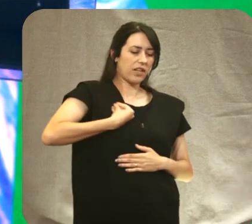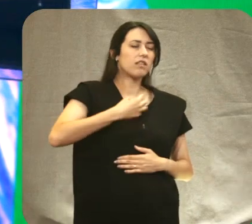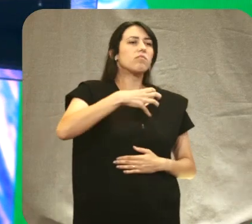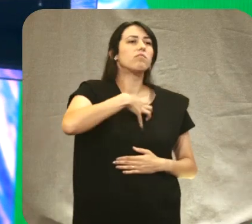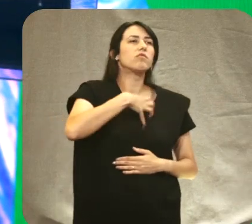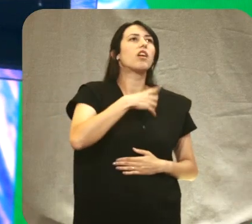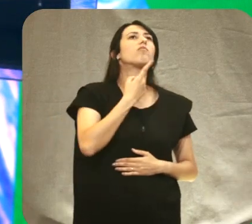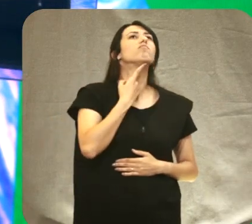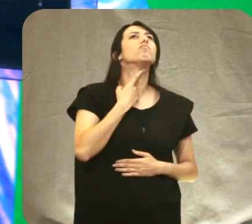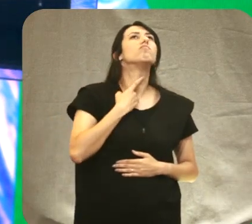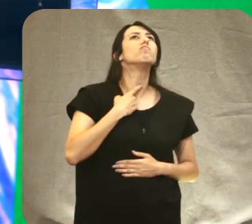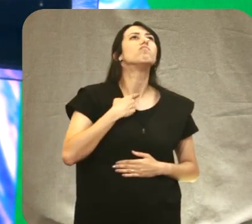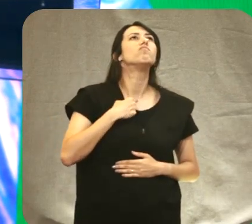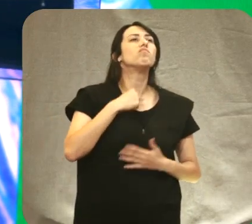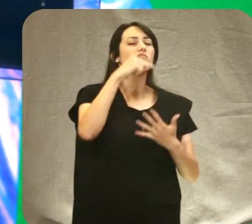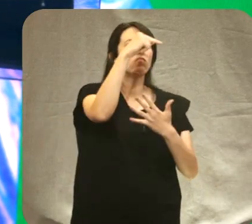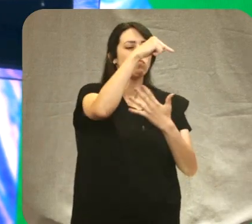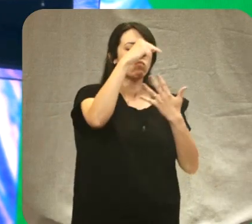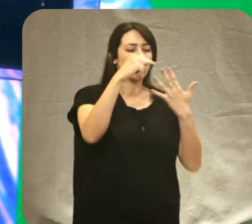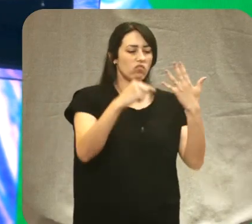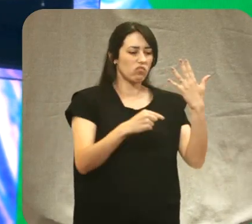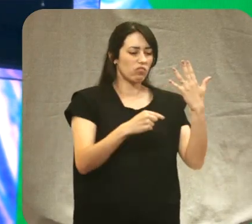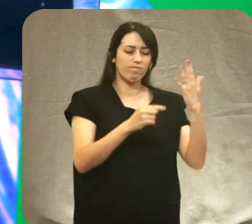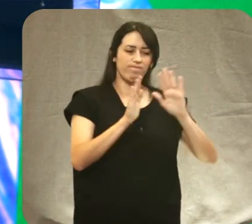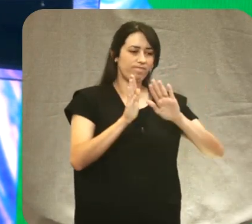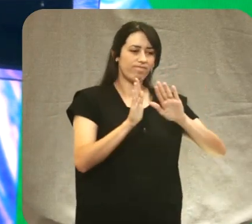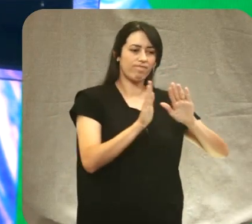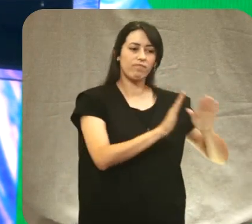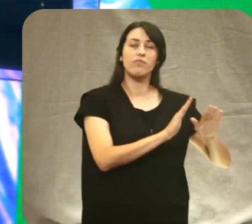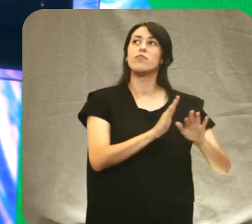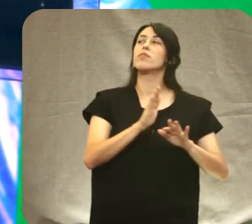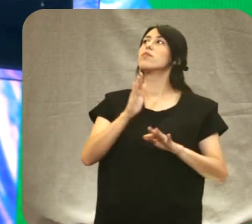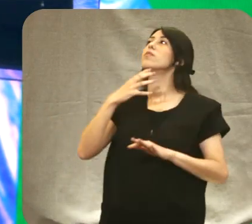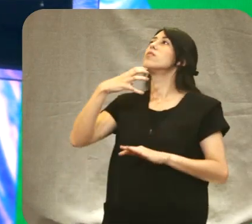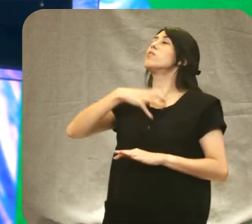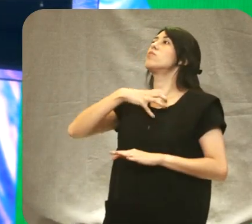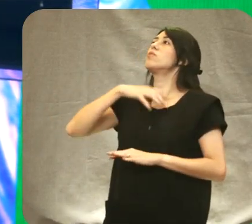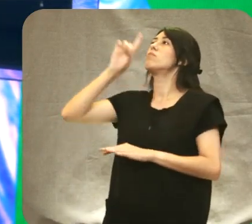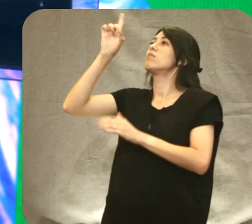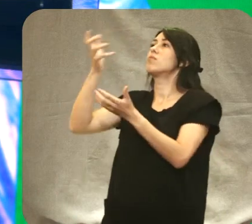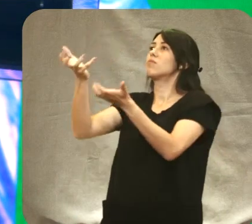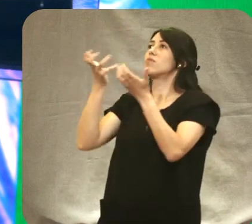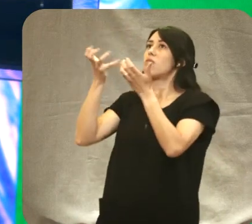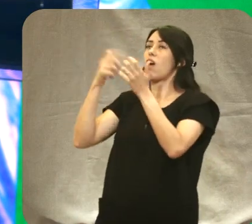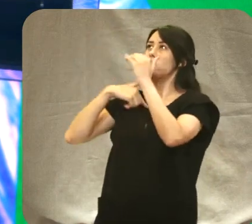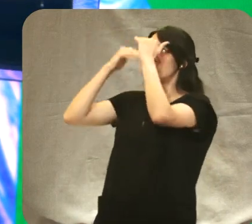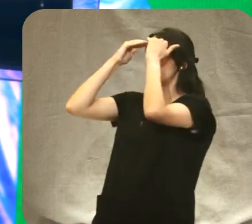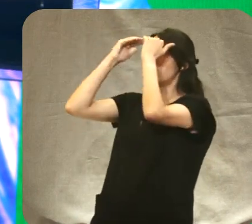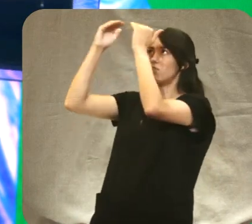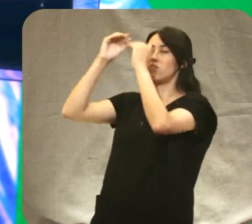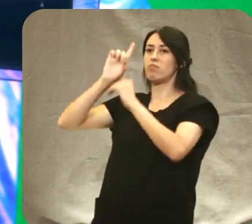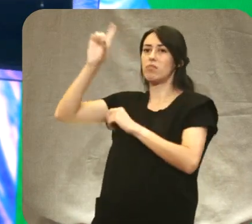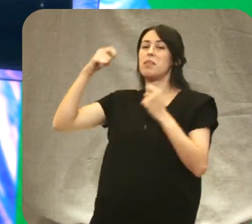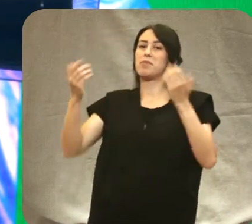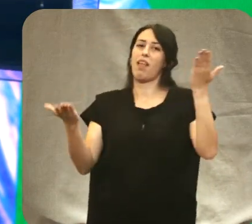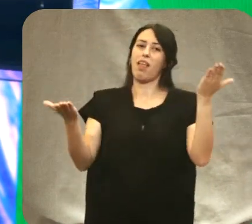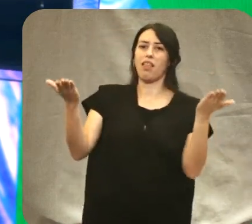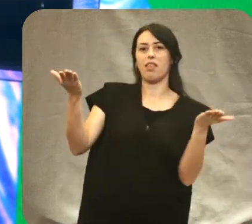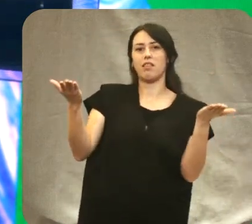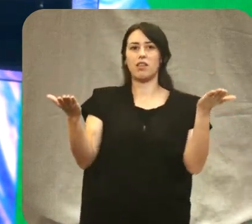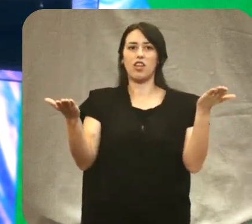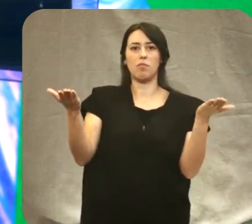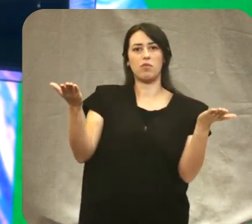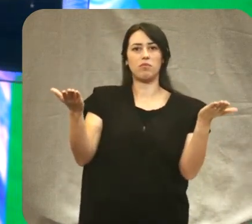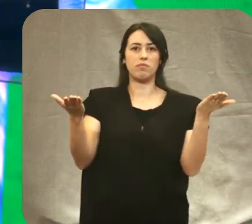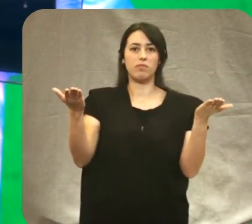com o estilo de vida de Deus, o que a palavra de Deus ensina, precisa haver equilíbrio. Quando